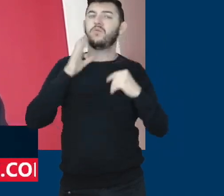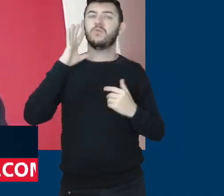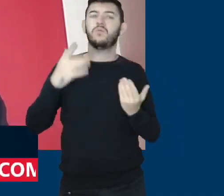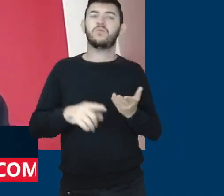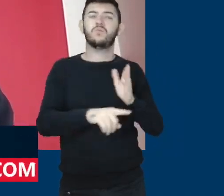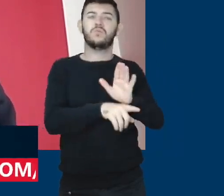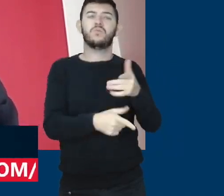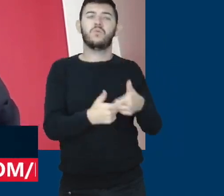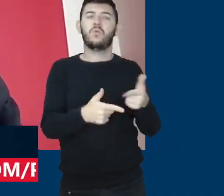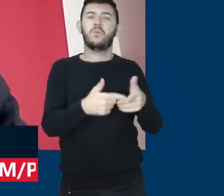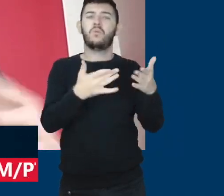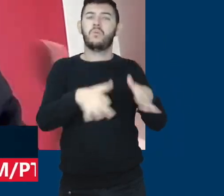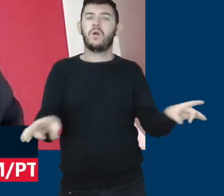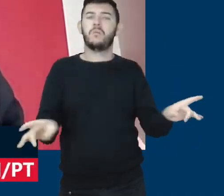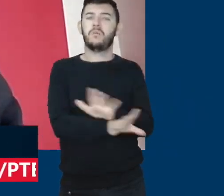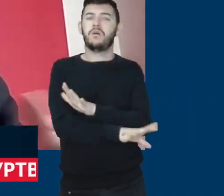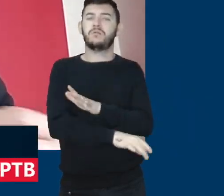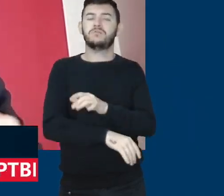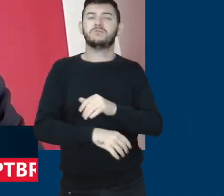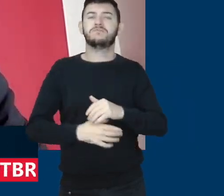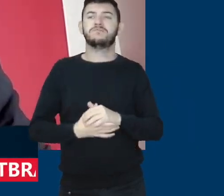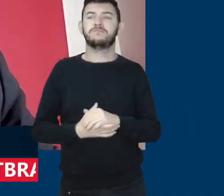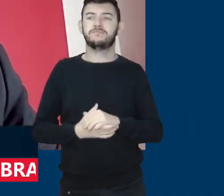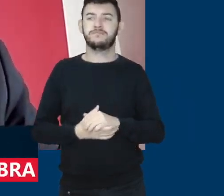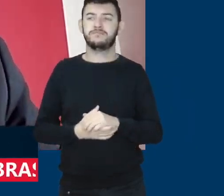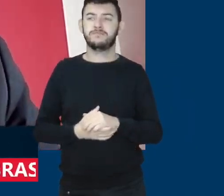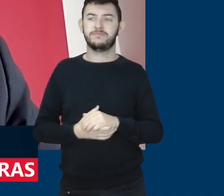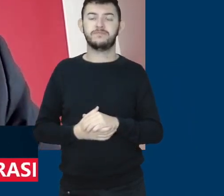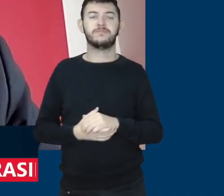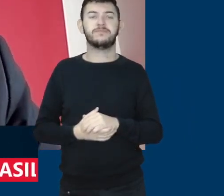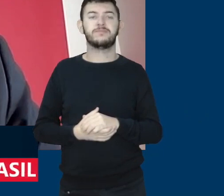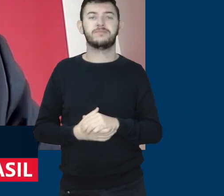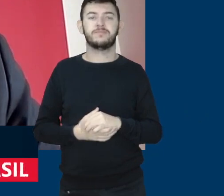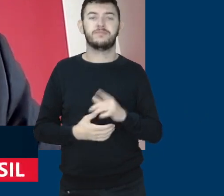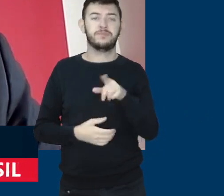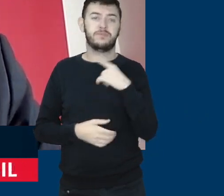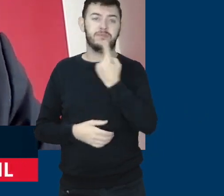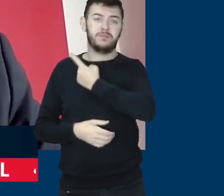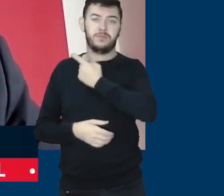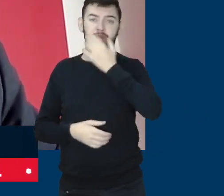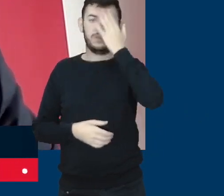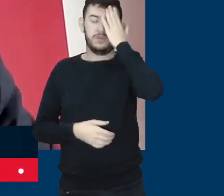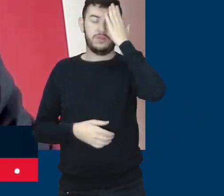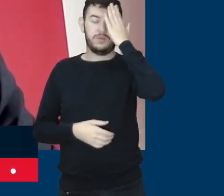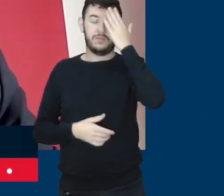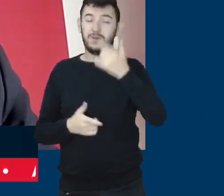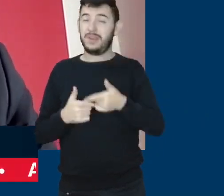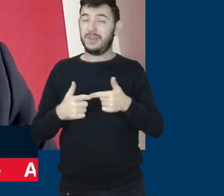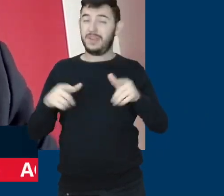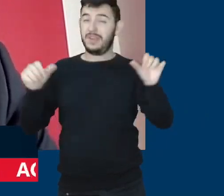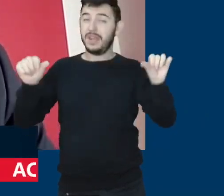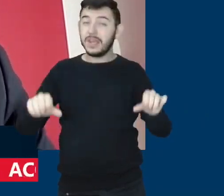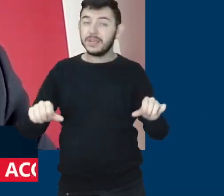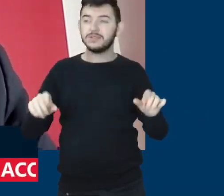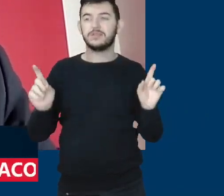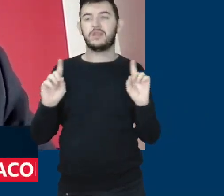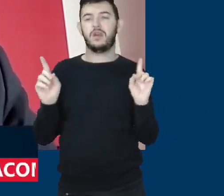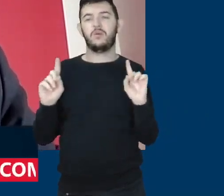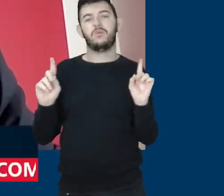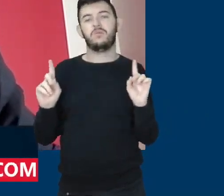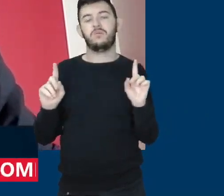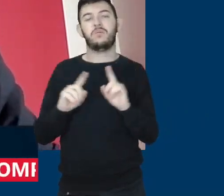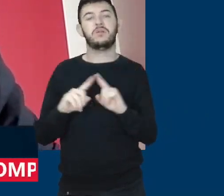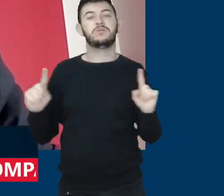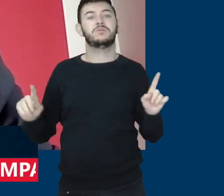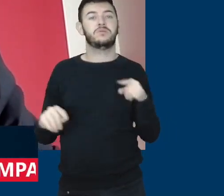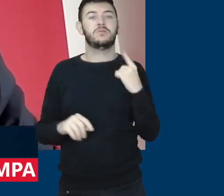amazônica, assim, que não é necessariamente uma crise. Mas existe, por exemplo, ali